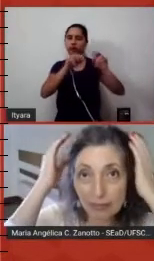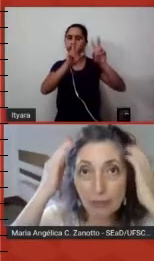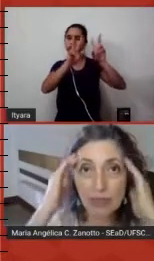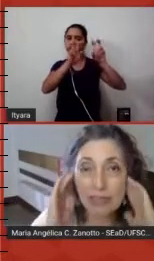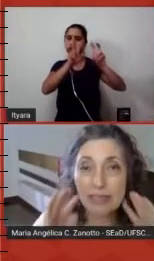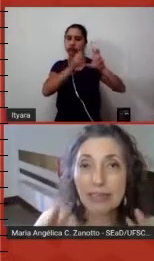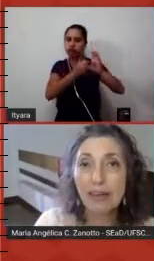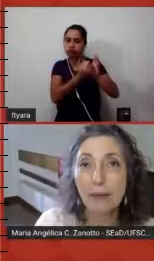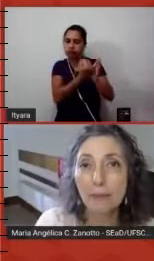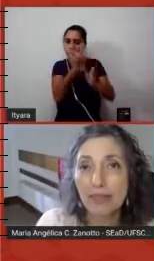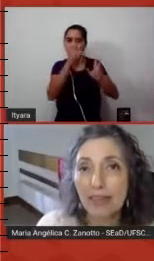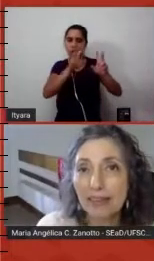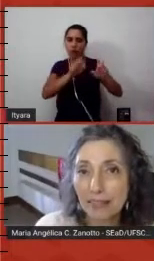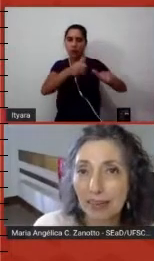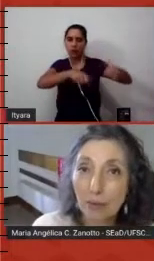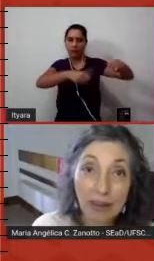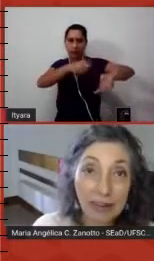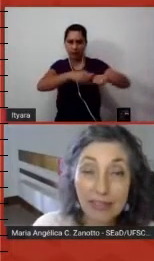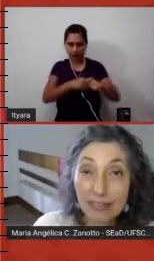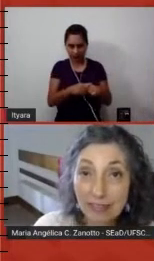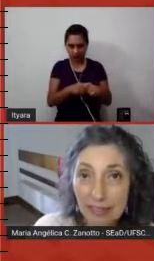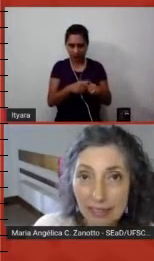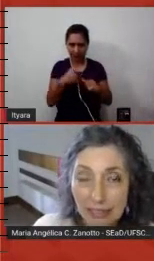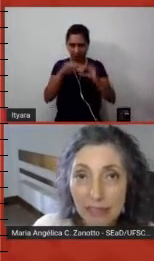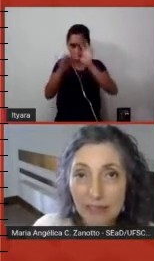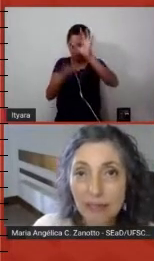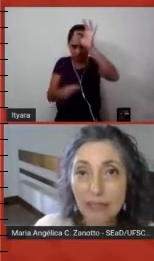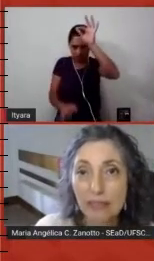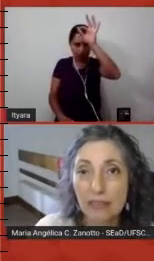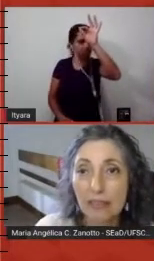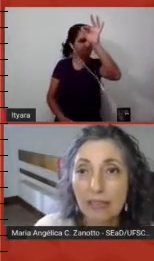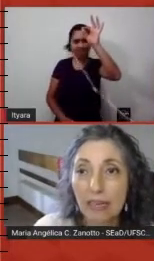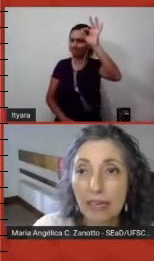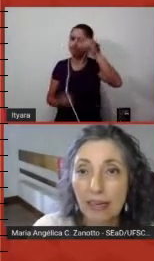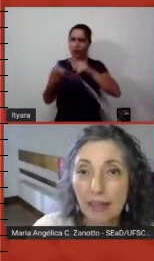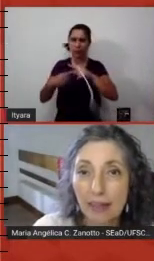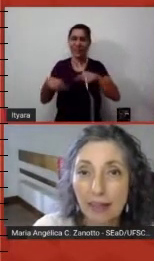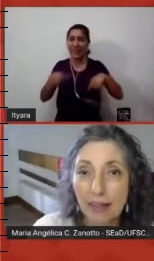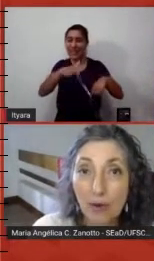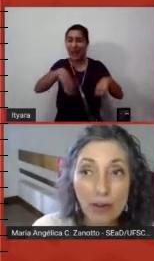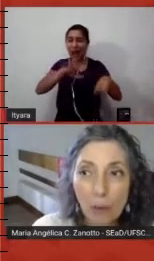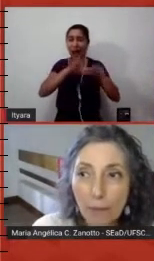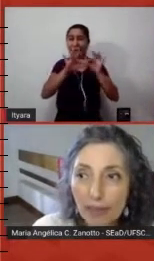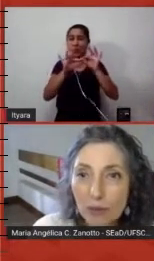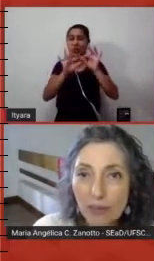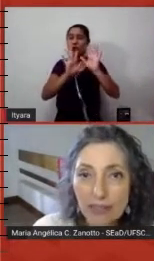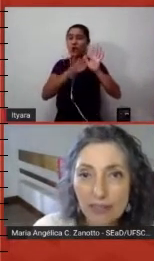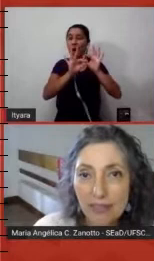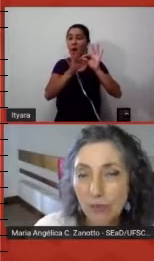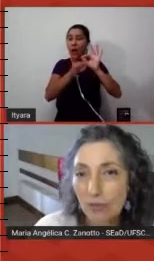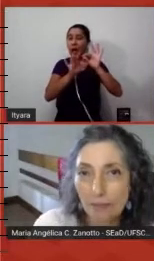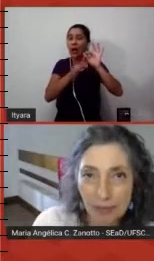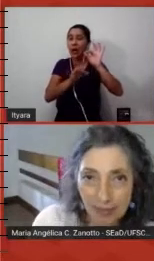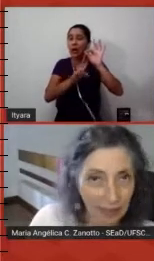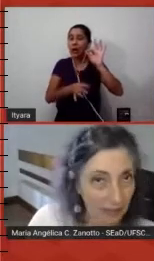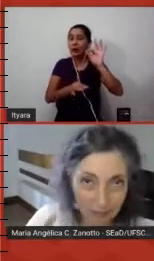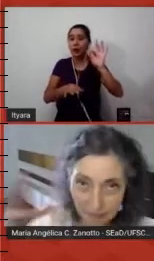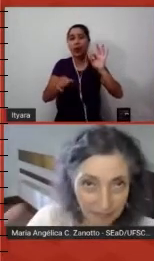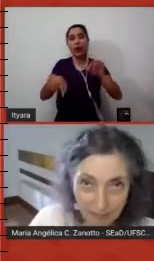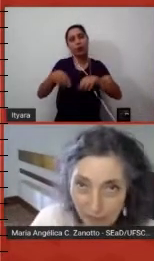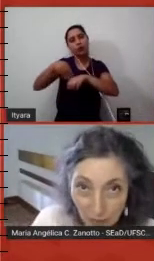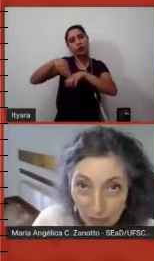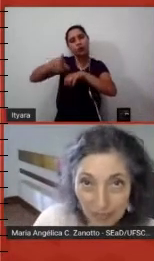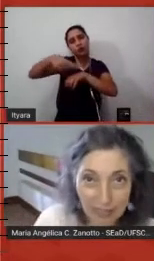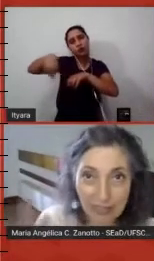não vou me estender muito aqui, porque essa área é uma área extensa, né. Eu recomendo essa leitura para